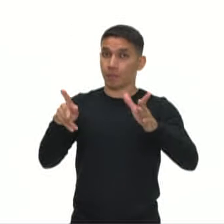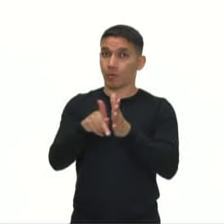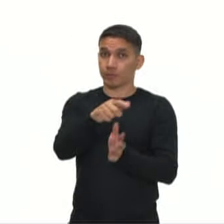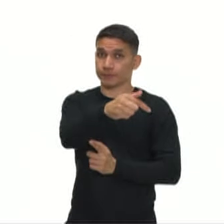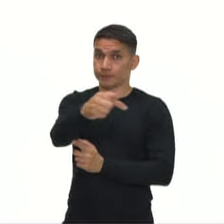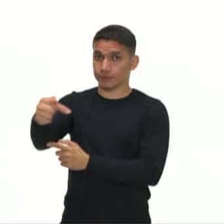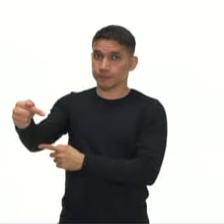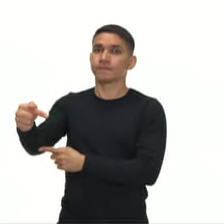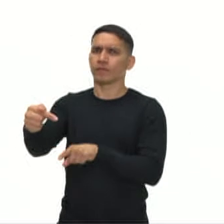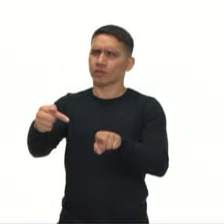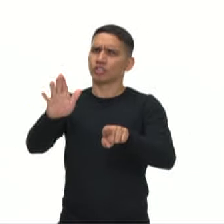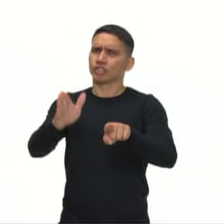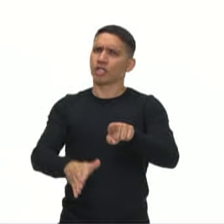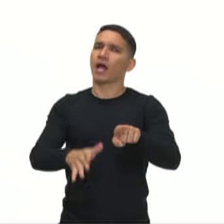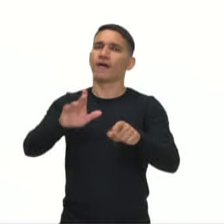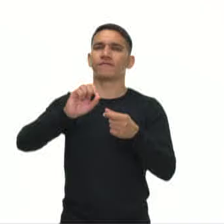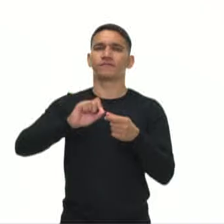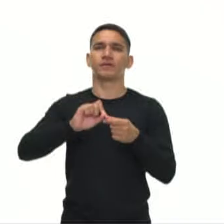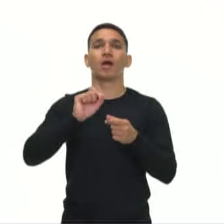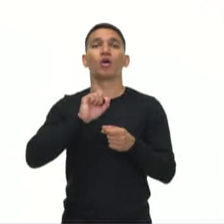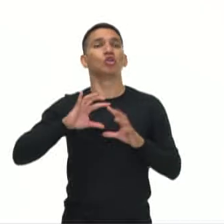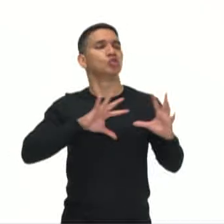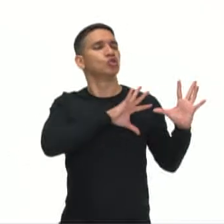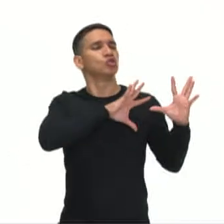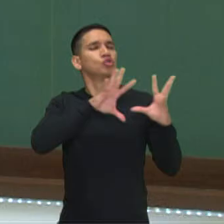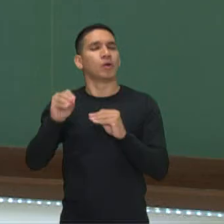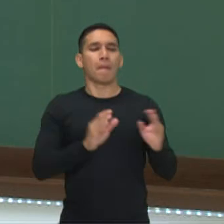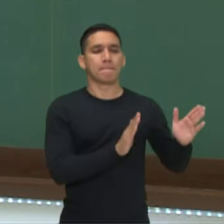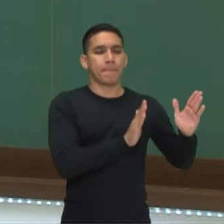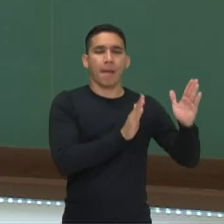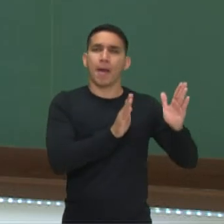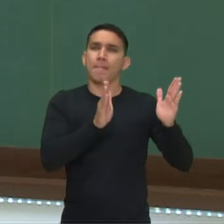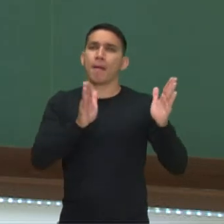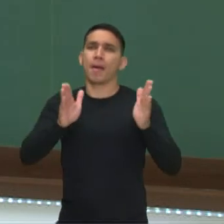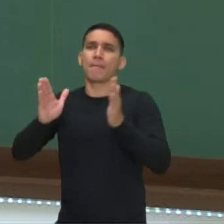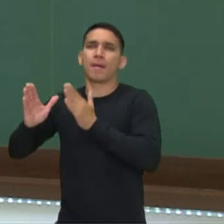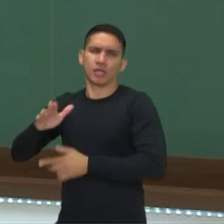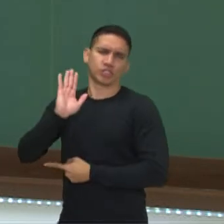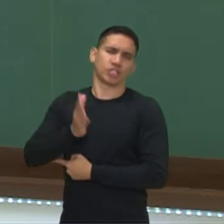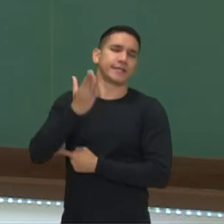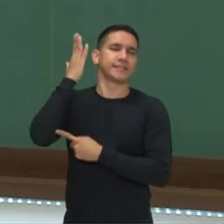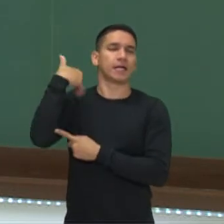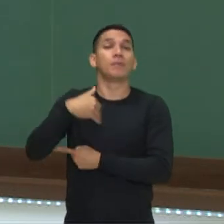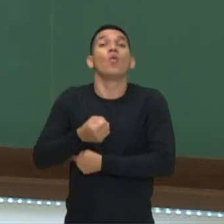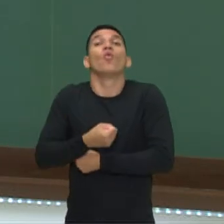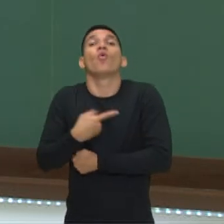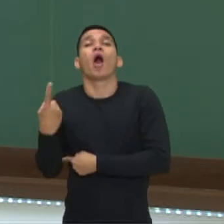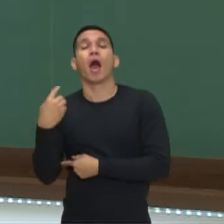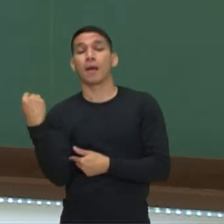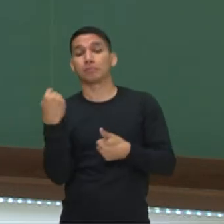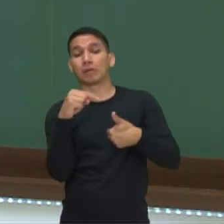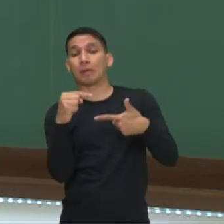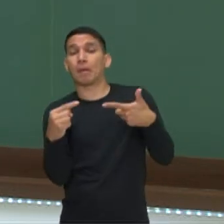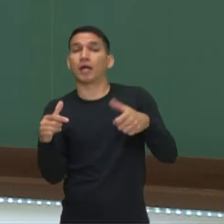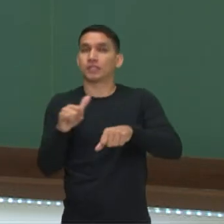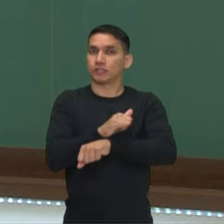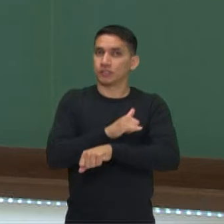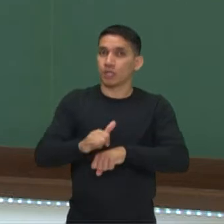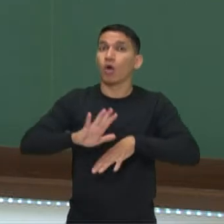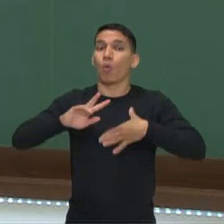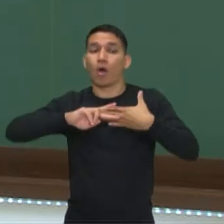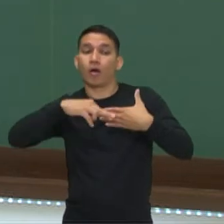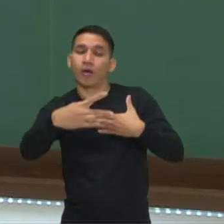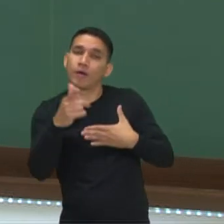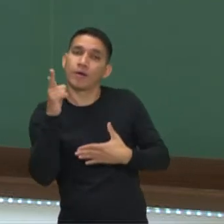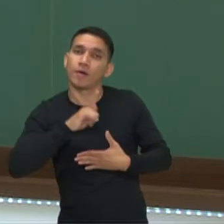semana. Então você já fez todo esse passo a passo, a gente já viu aí quais são, né, as possibilidades, quais as